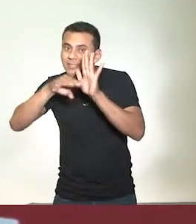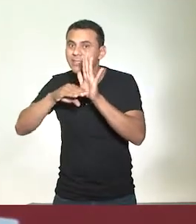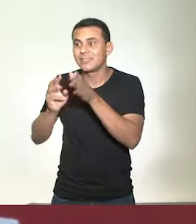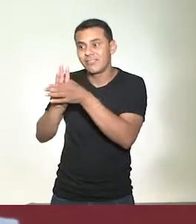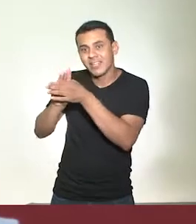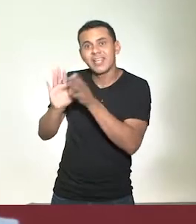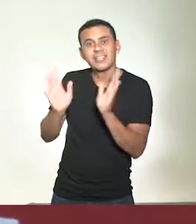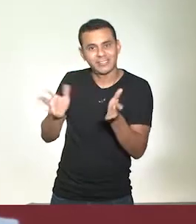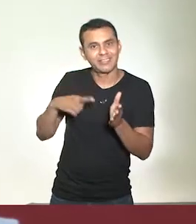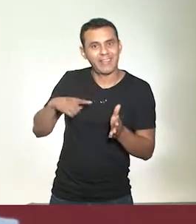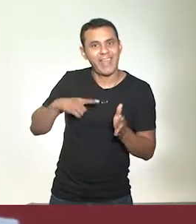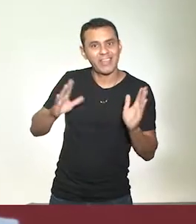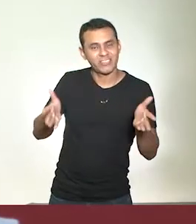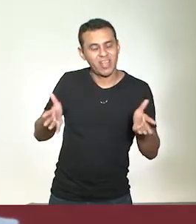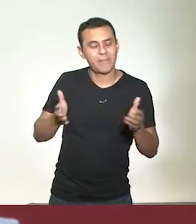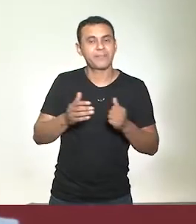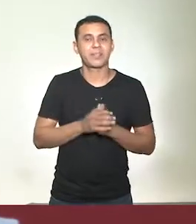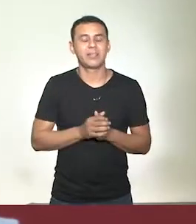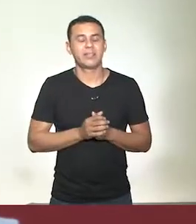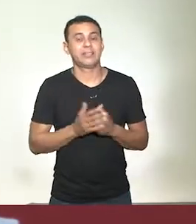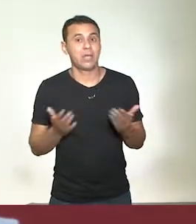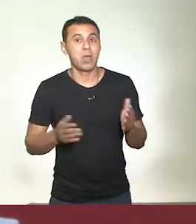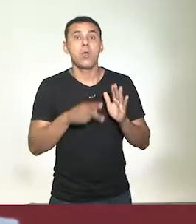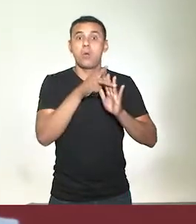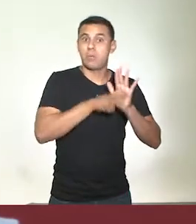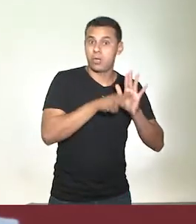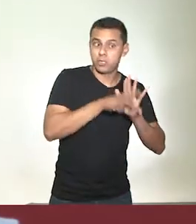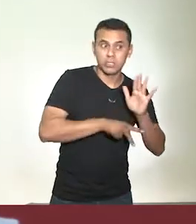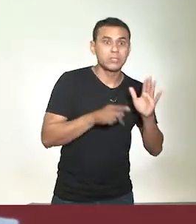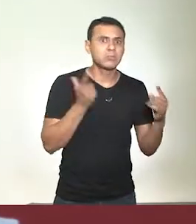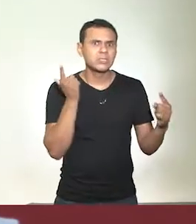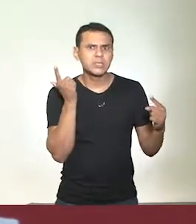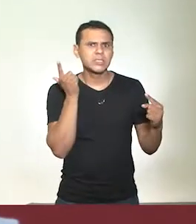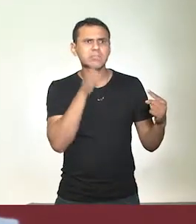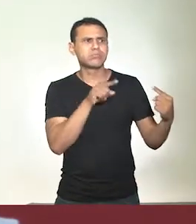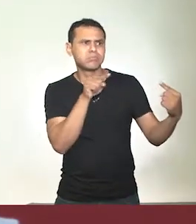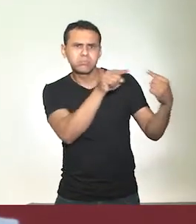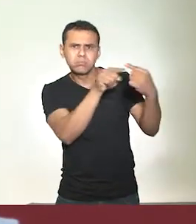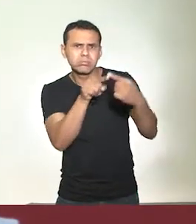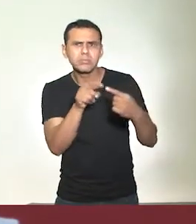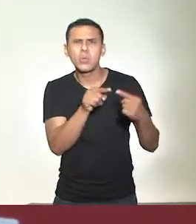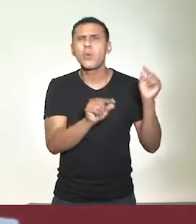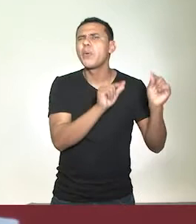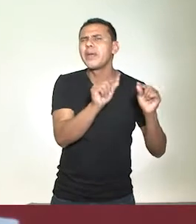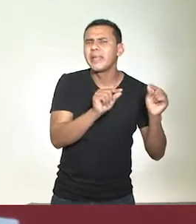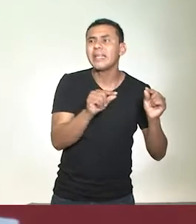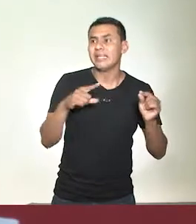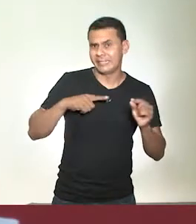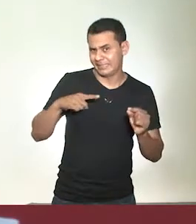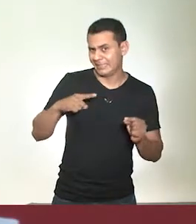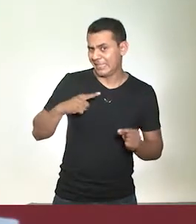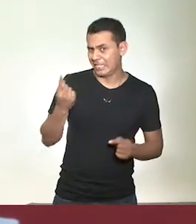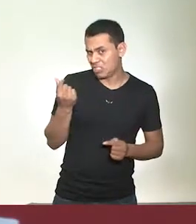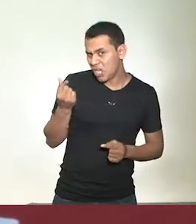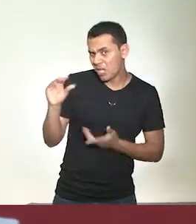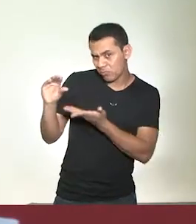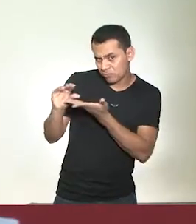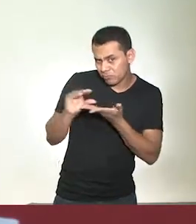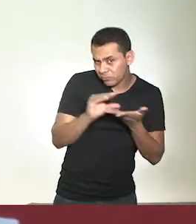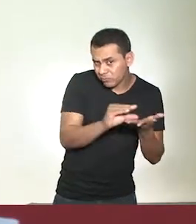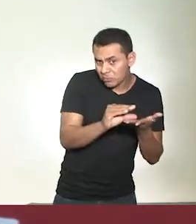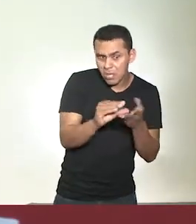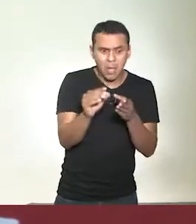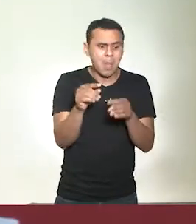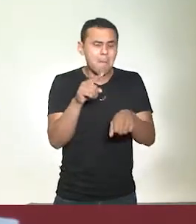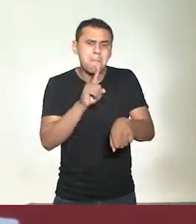criou né ou seja esses projetos são exequíveis executivos do ponto de vista de tem orçamento a